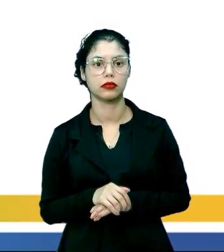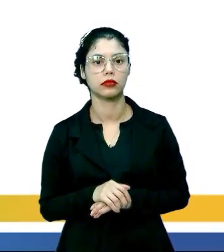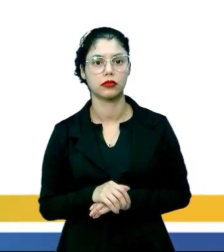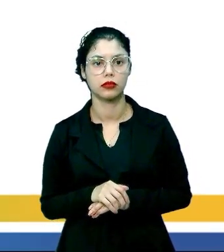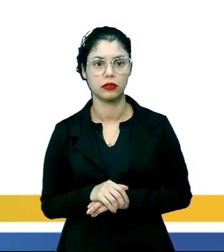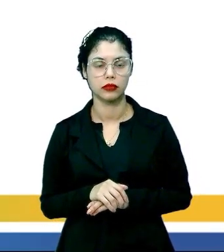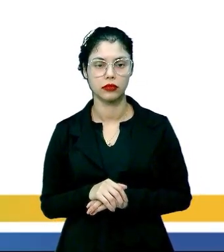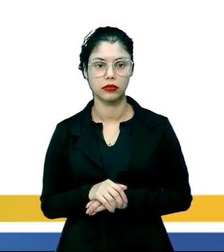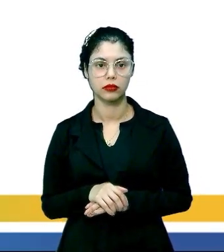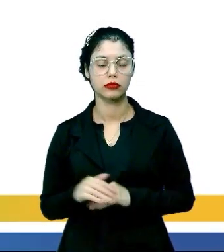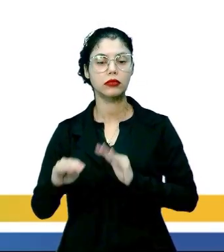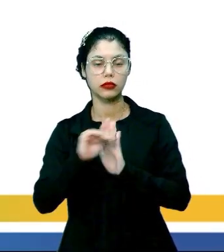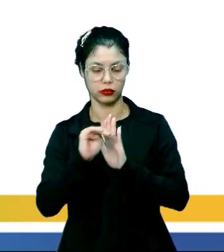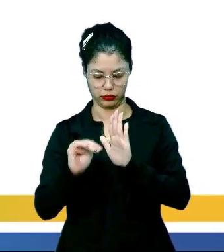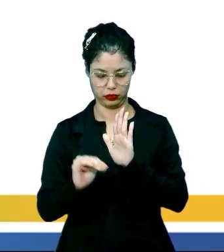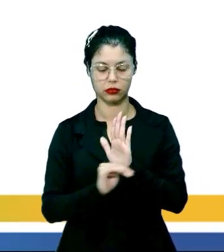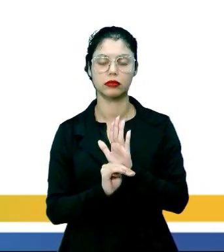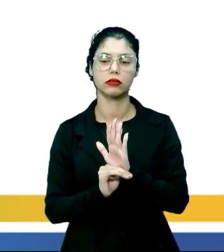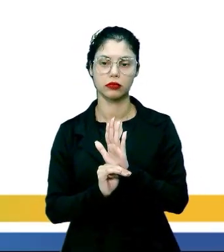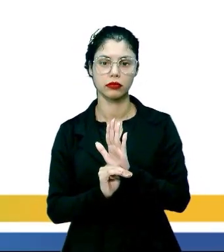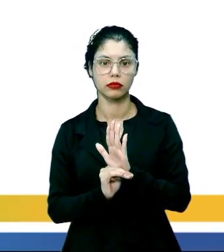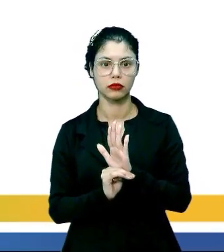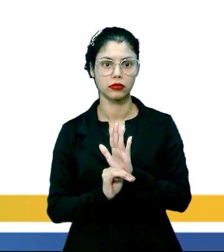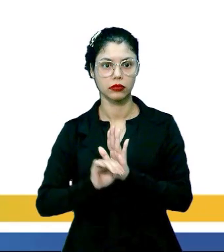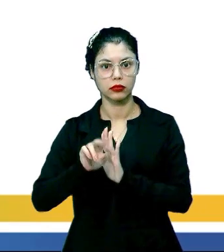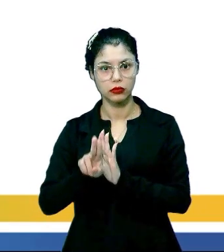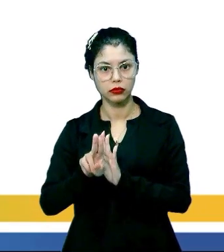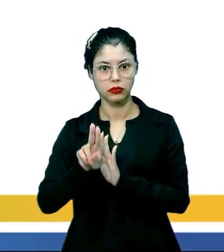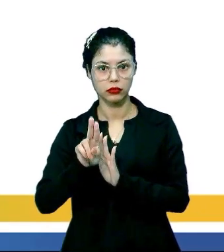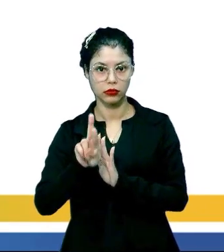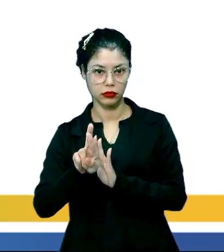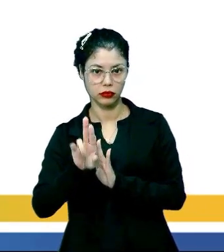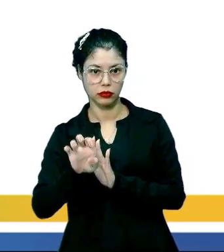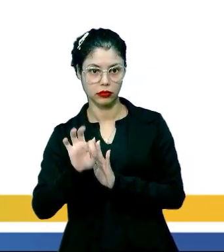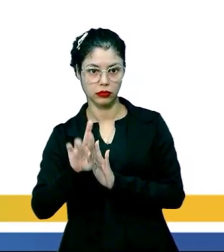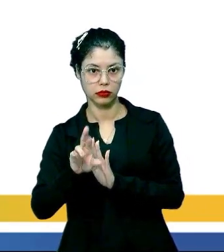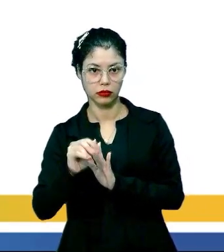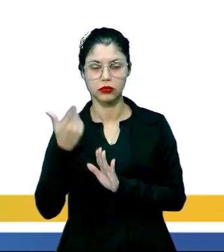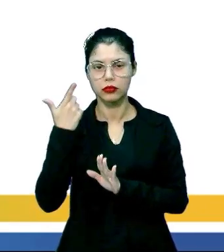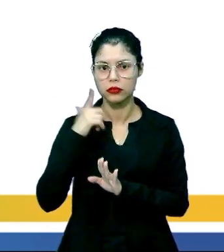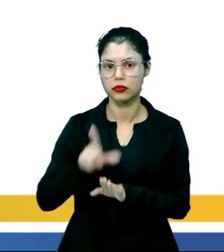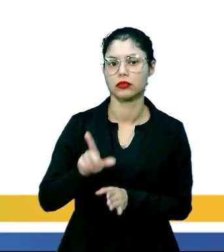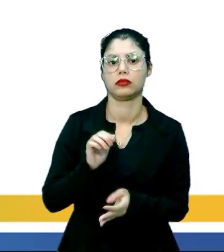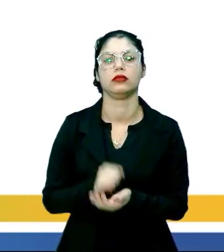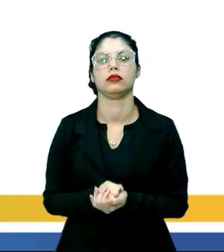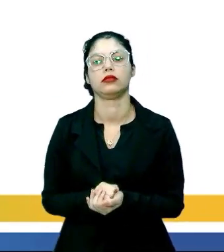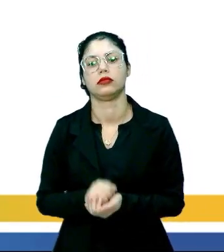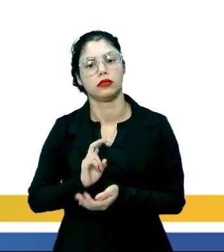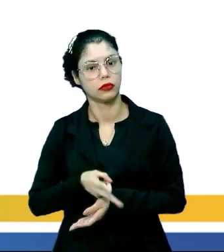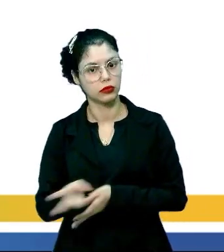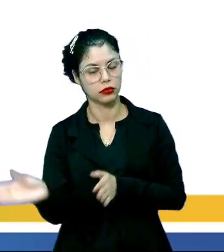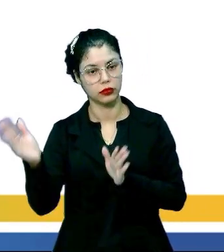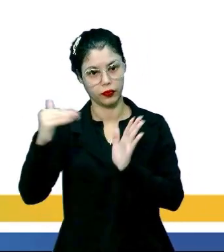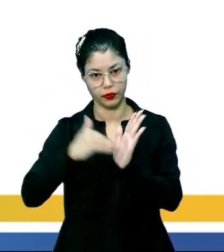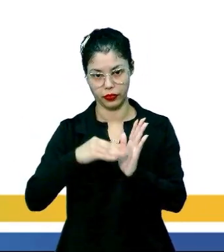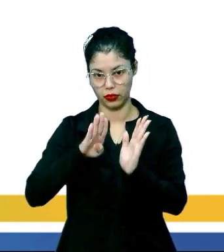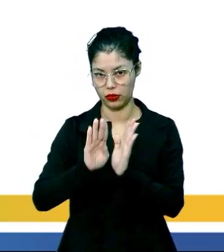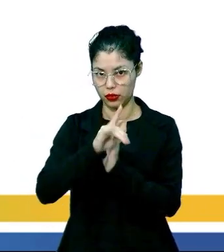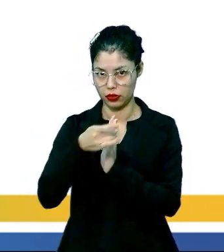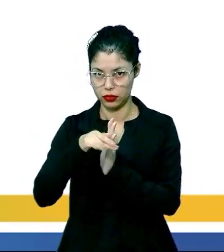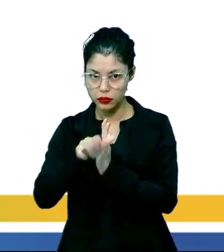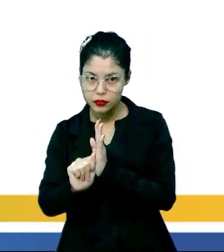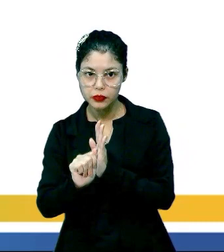corpo. Logo abaixo temos uréter, um órgão que garante que a urina seja conduzida até